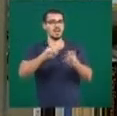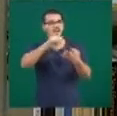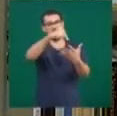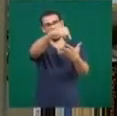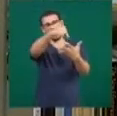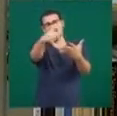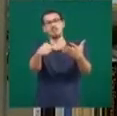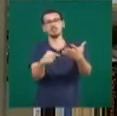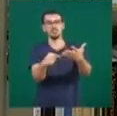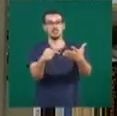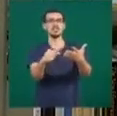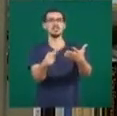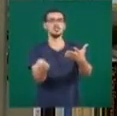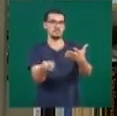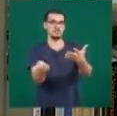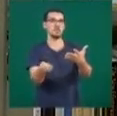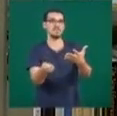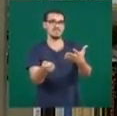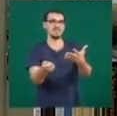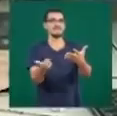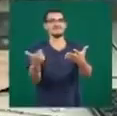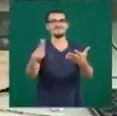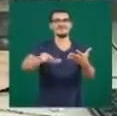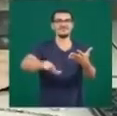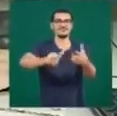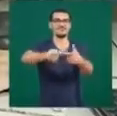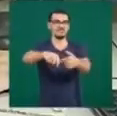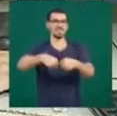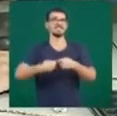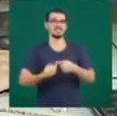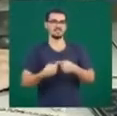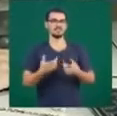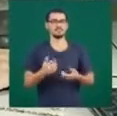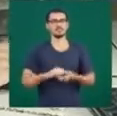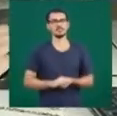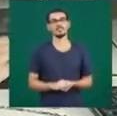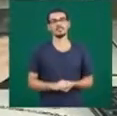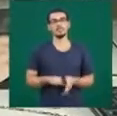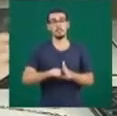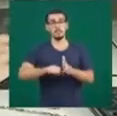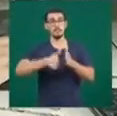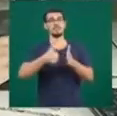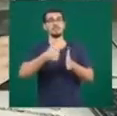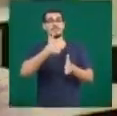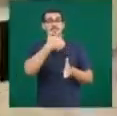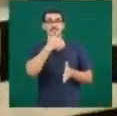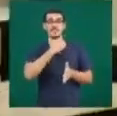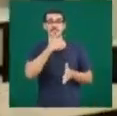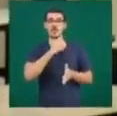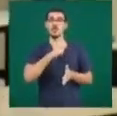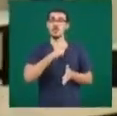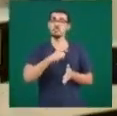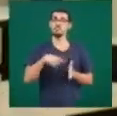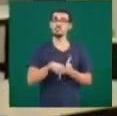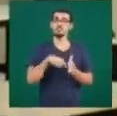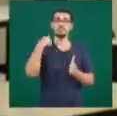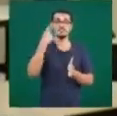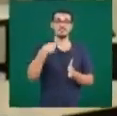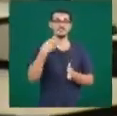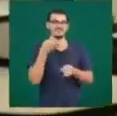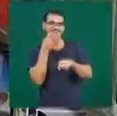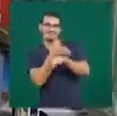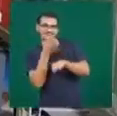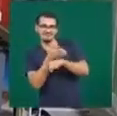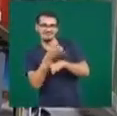vencidos, você consegue fazer a renovação. É a primeira vez que Pedro acessa o sistema. O estudante do curso de